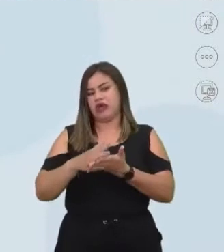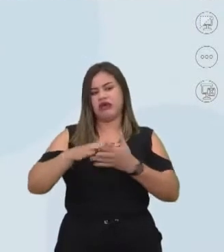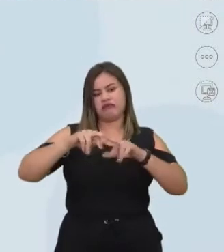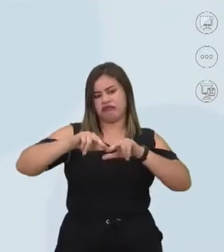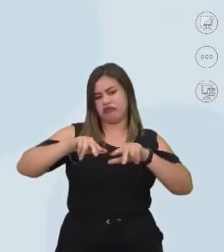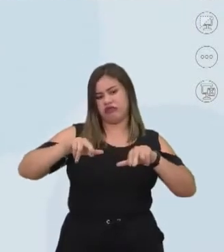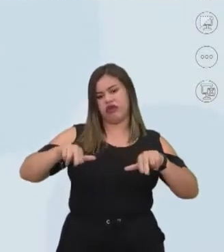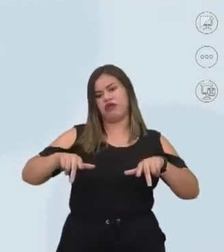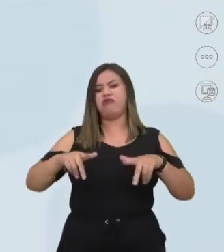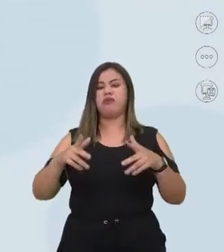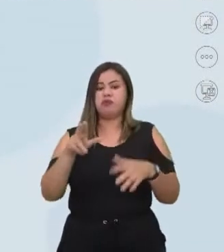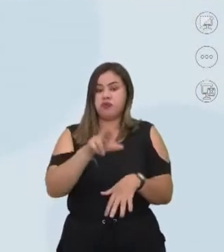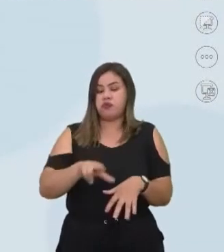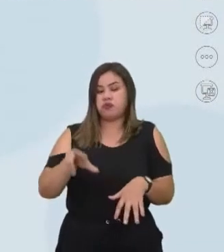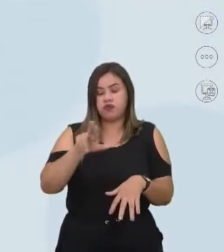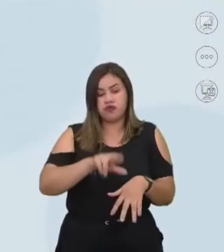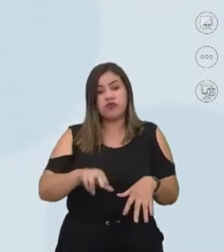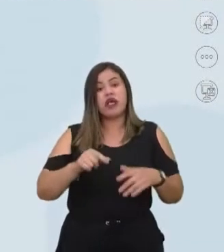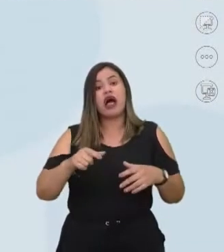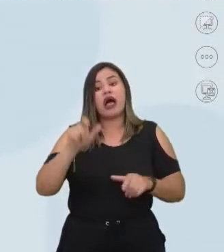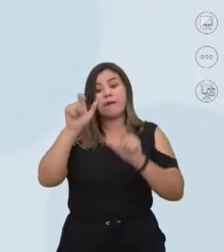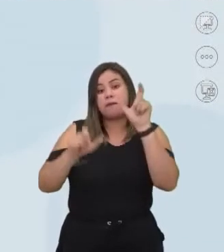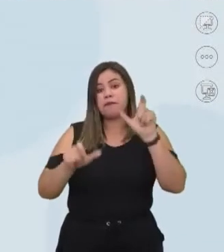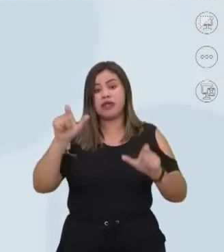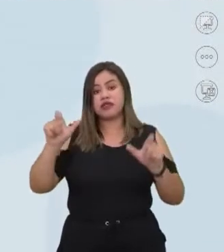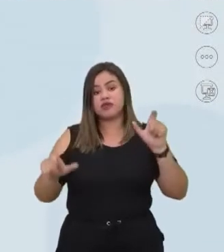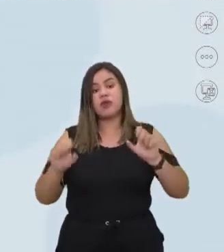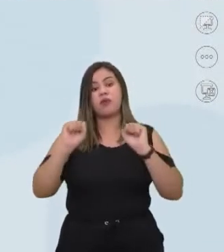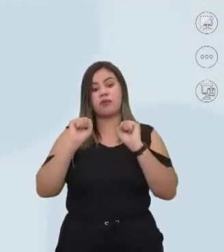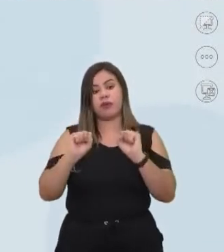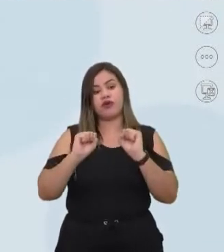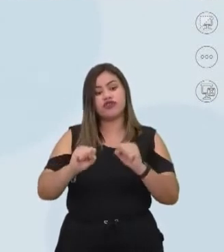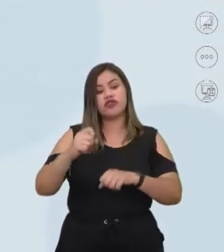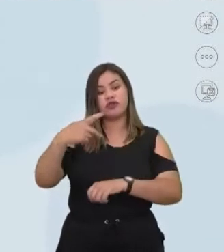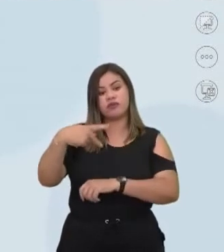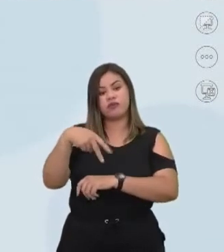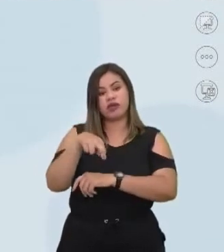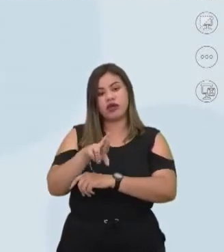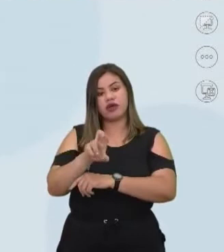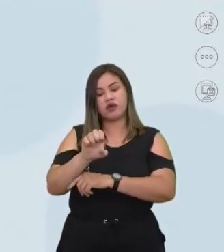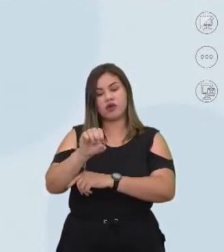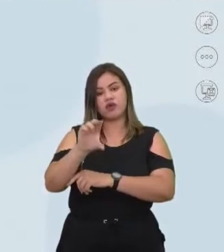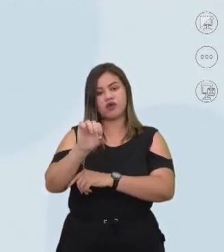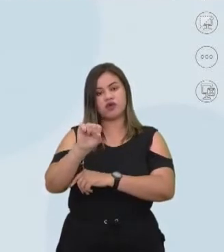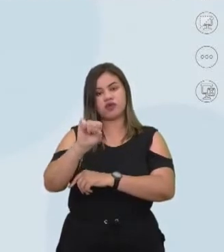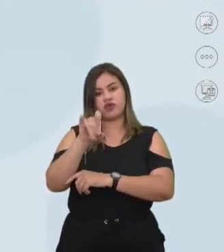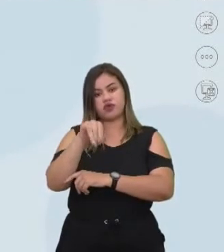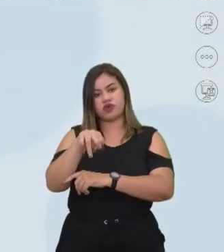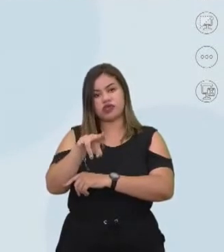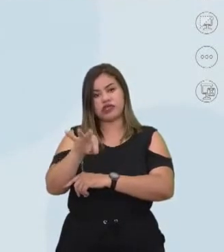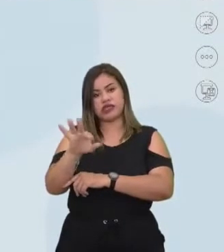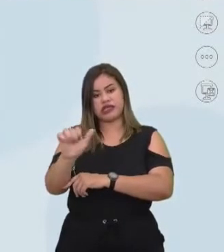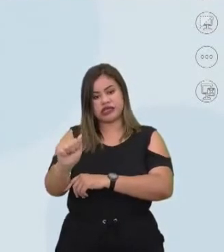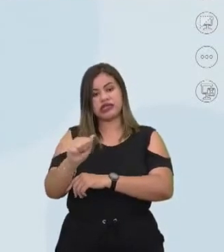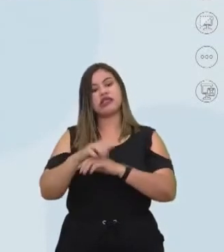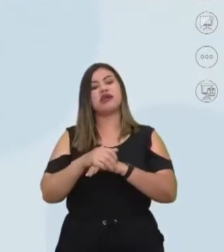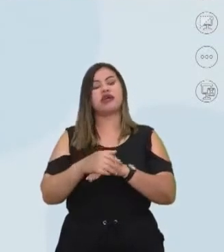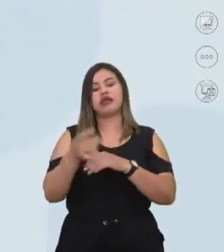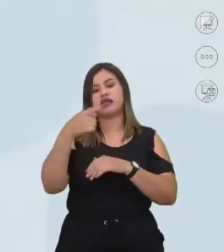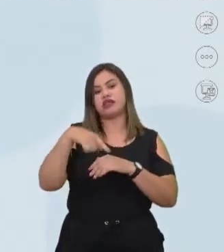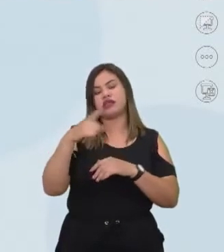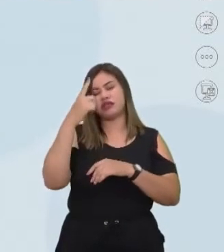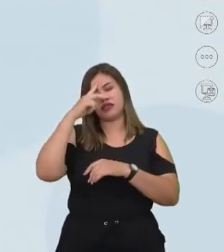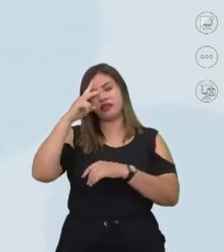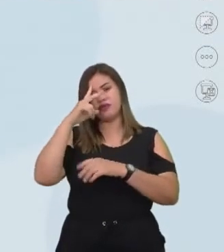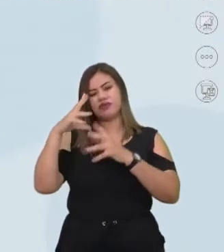né, representa ali, os músicos, eles podem ser percussionistas. Aí a gente vê toda a parte, né? Lembra que eu falei